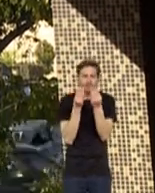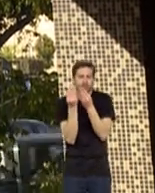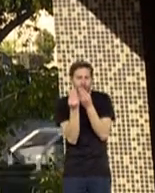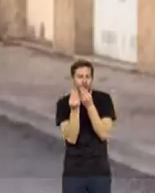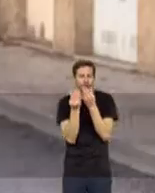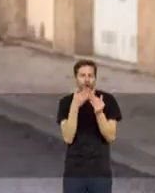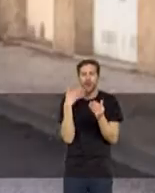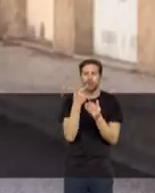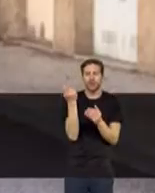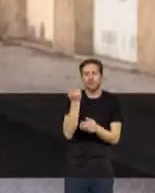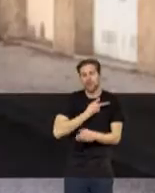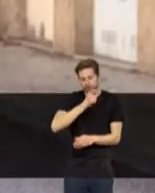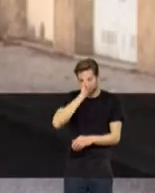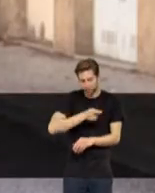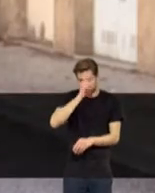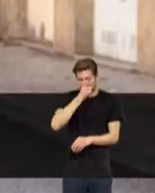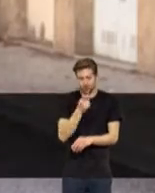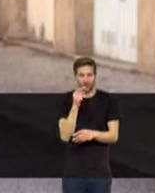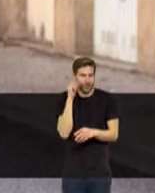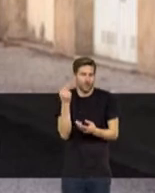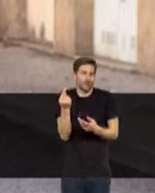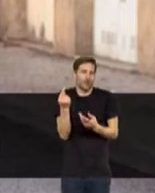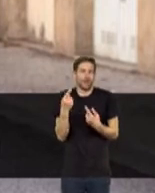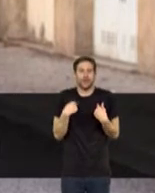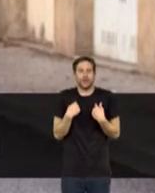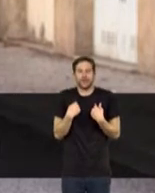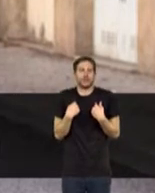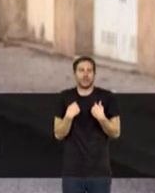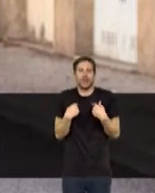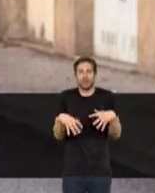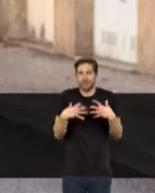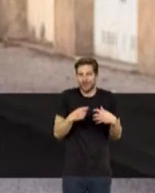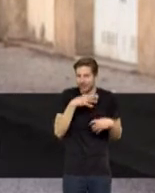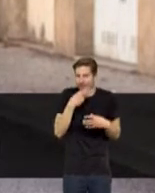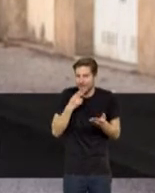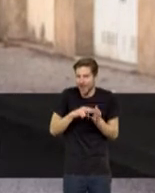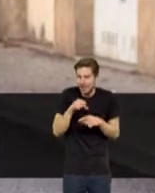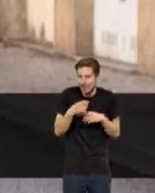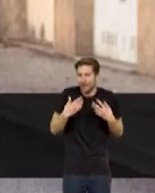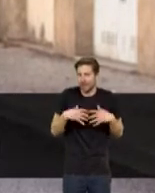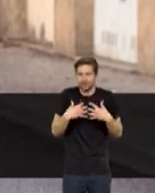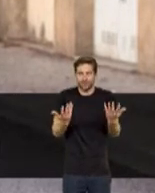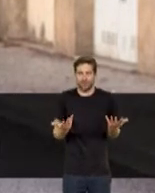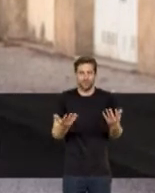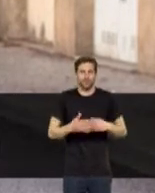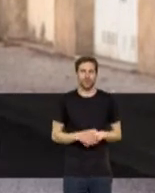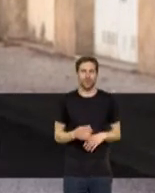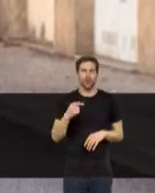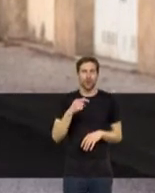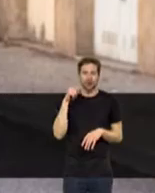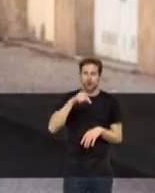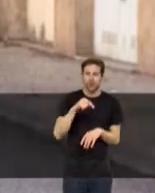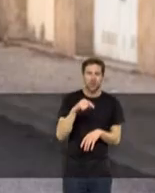é muito especial, embora eu seja evidentemente suspeita para o dizer, mas e apesar de eu não estar aqui já a viver há